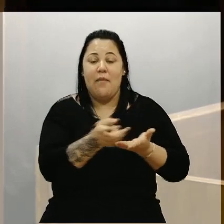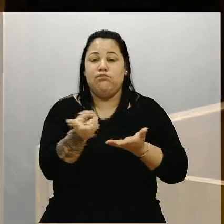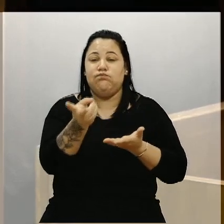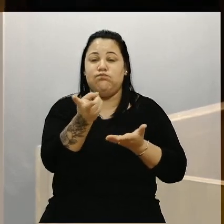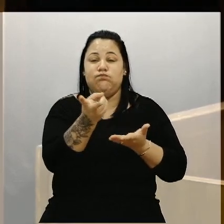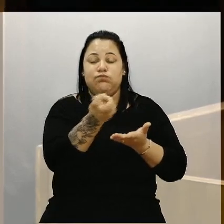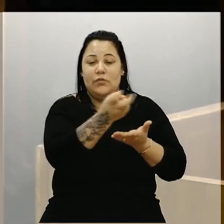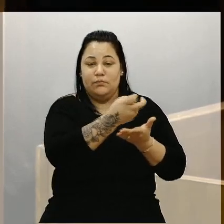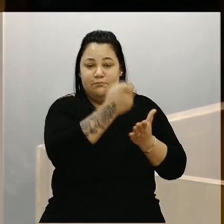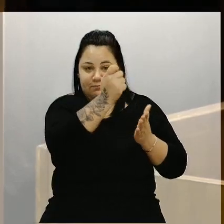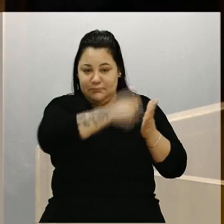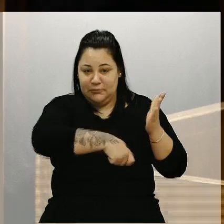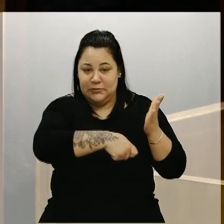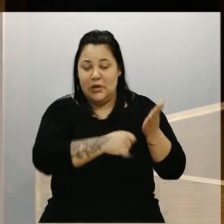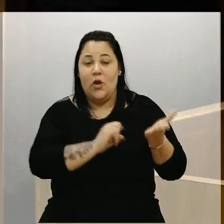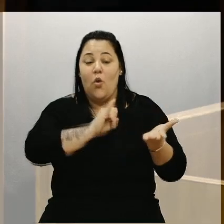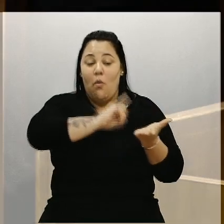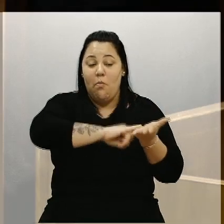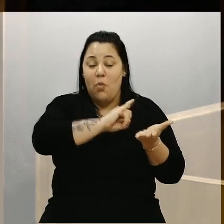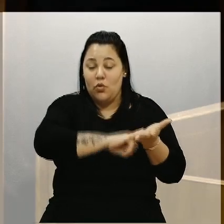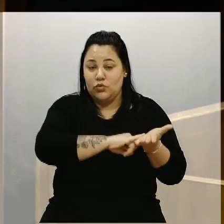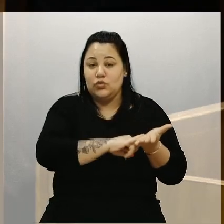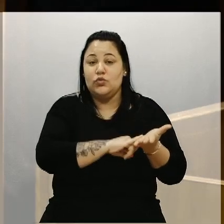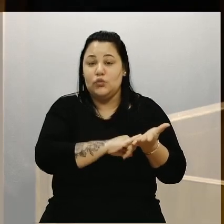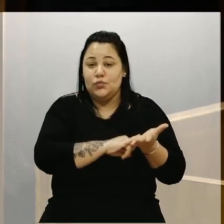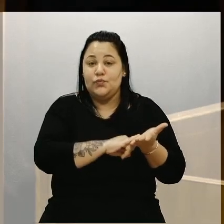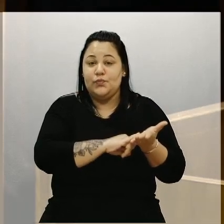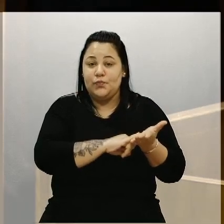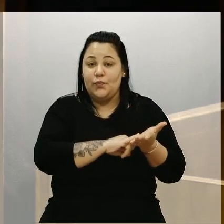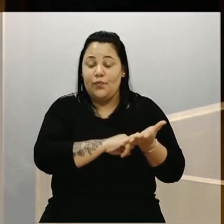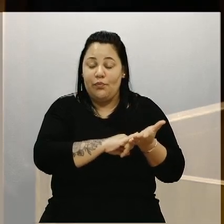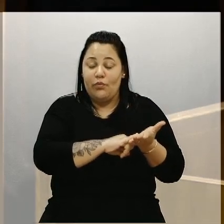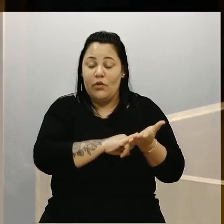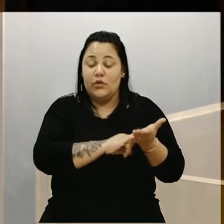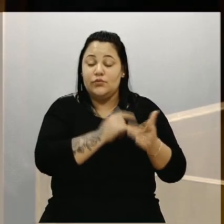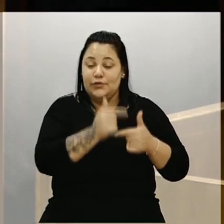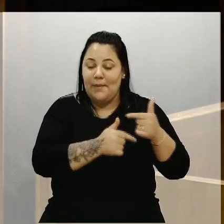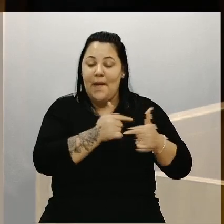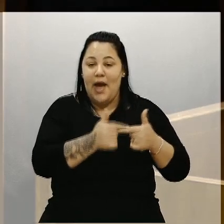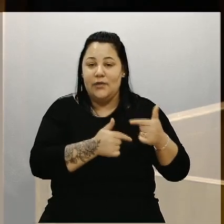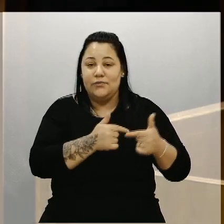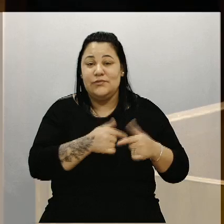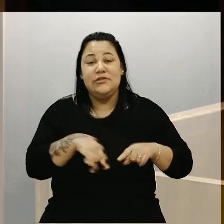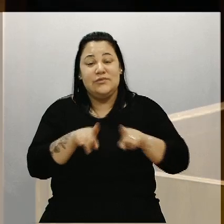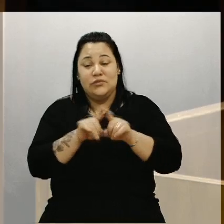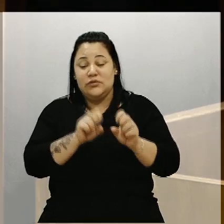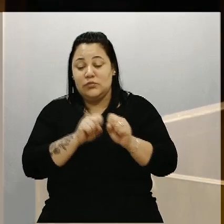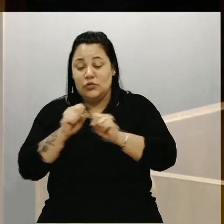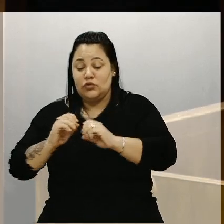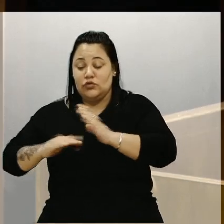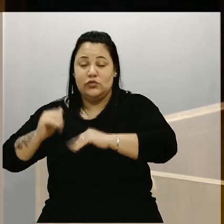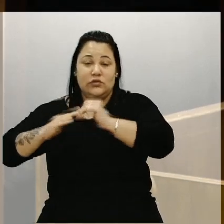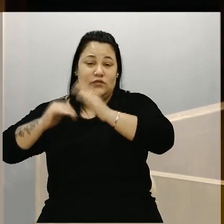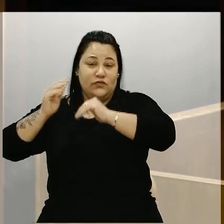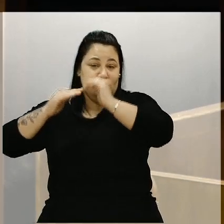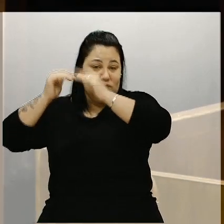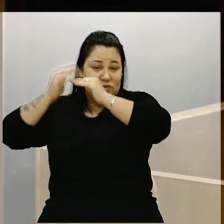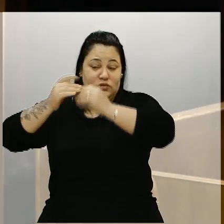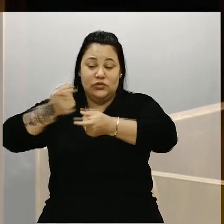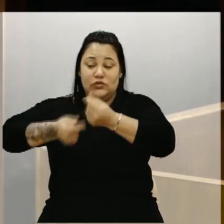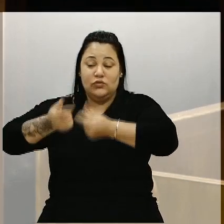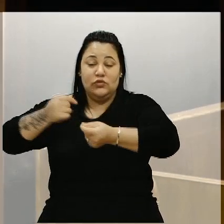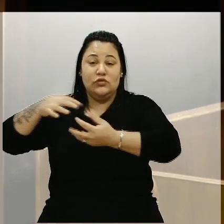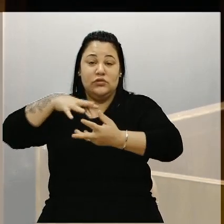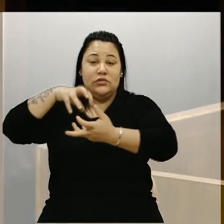municipais, como imposto sobre serviços, além de promover o desenvolvimento econômico sustentável, é